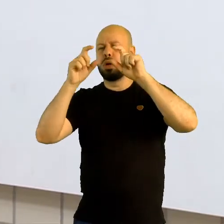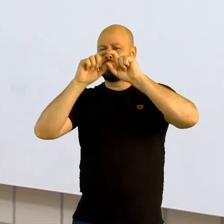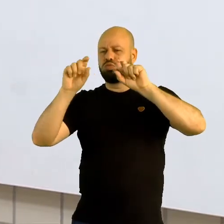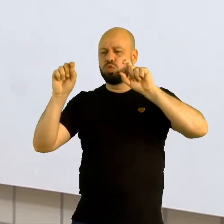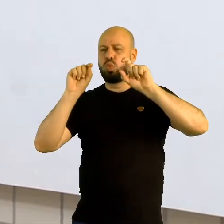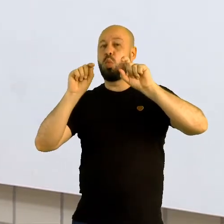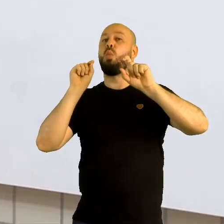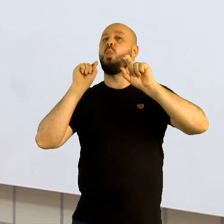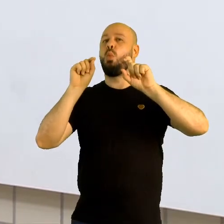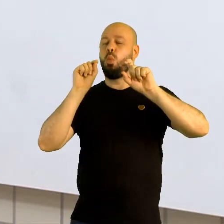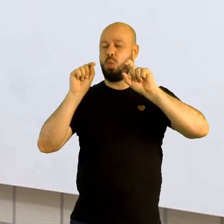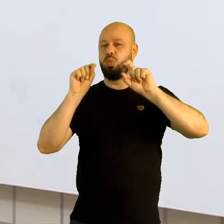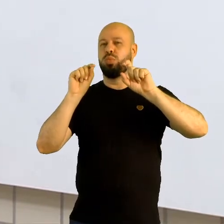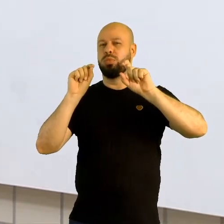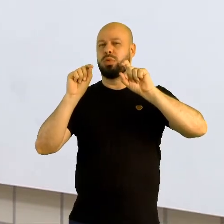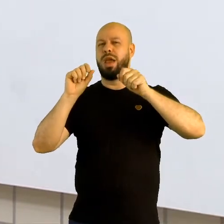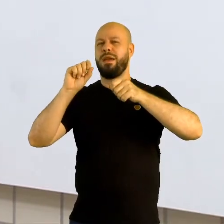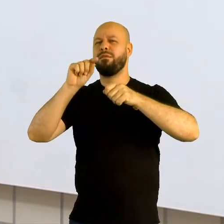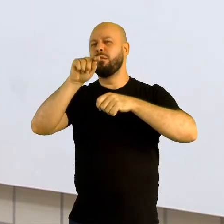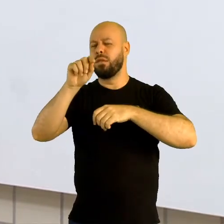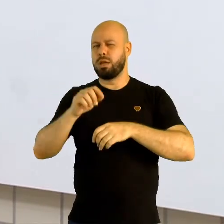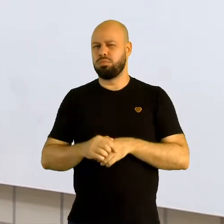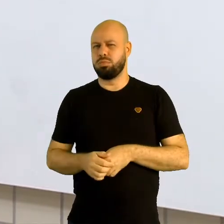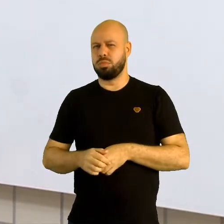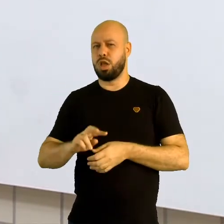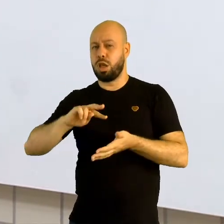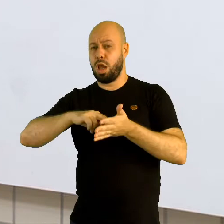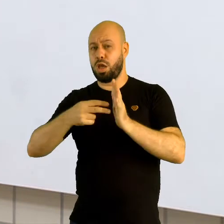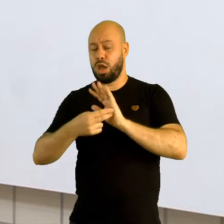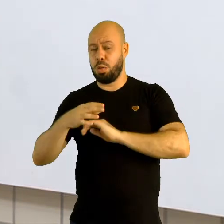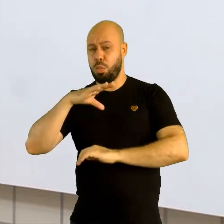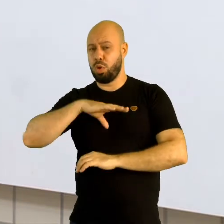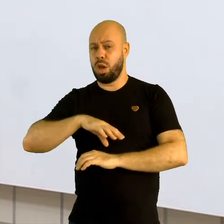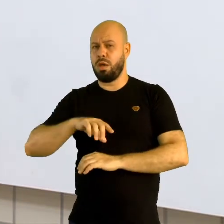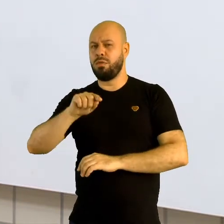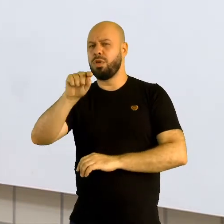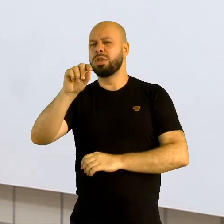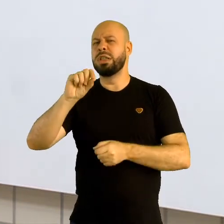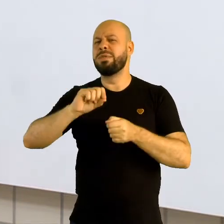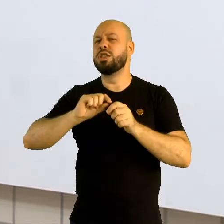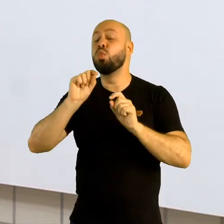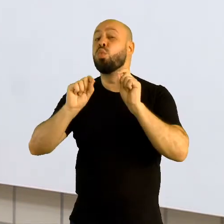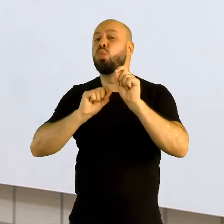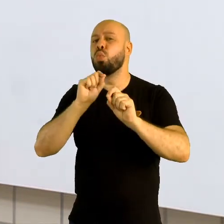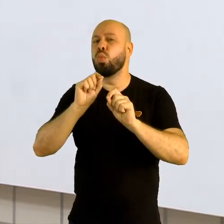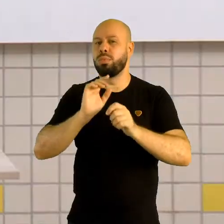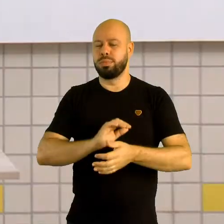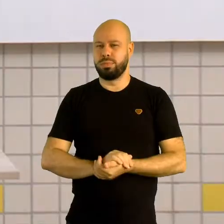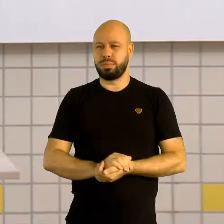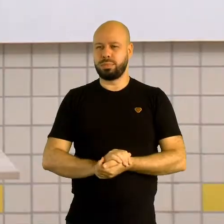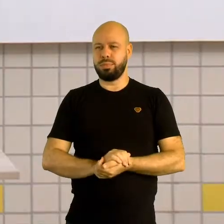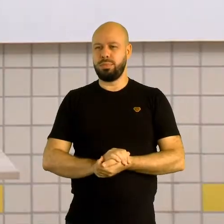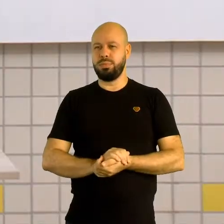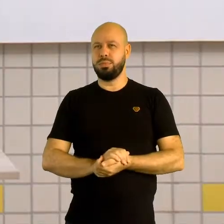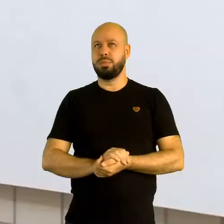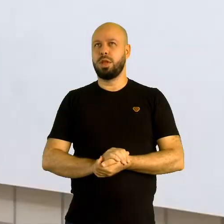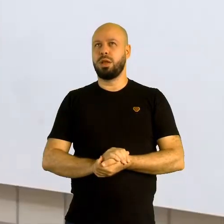O que você está fazendo? Eu tenho um exemplo então, né? Com o qual e o que.